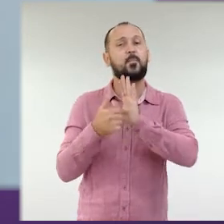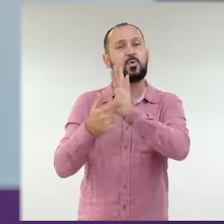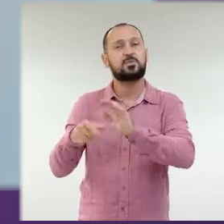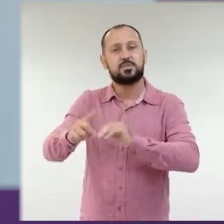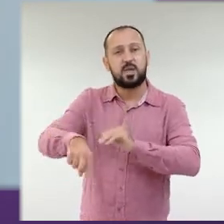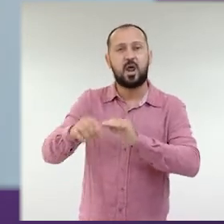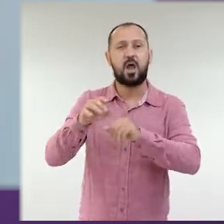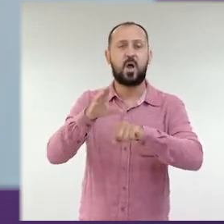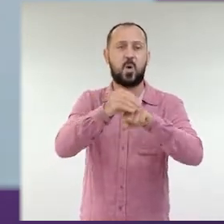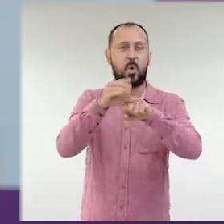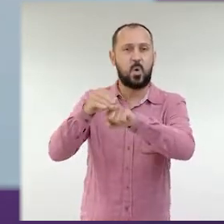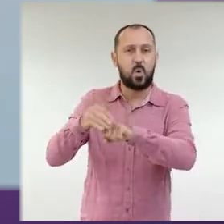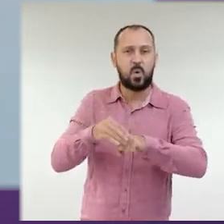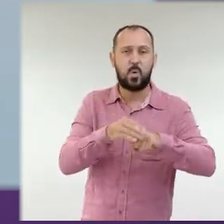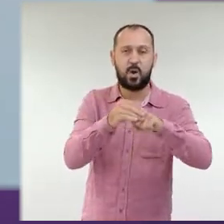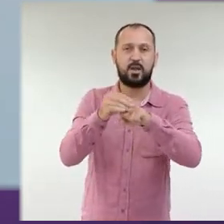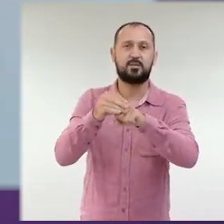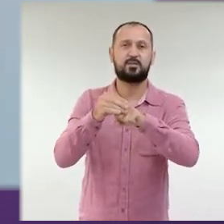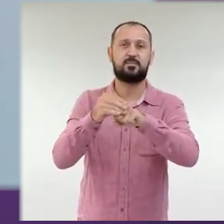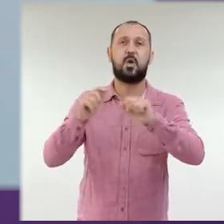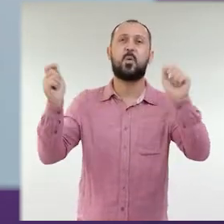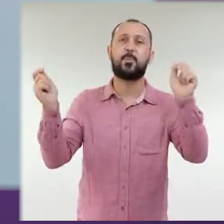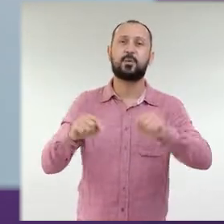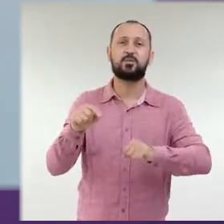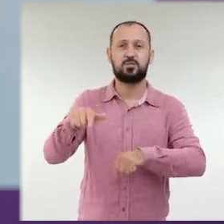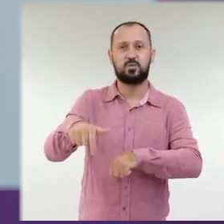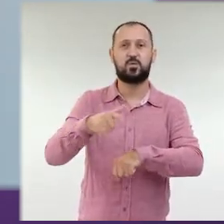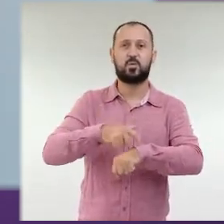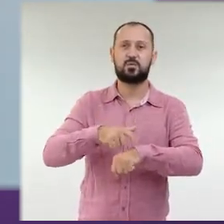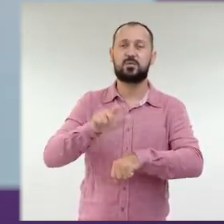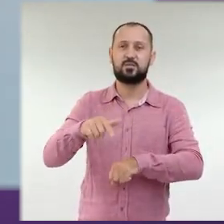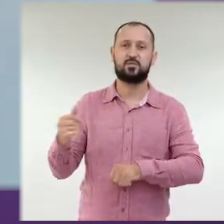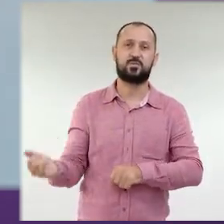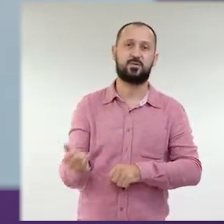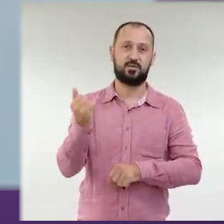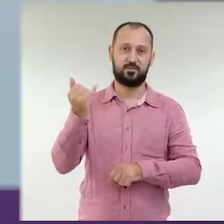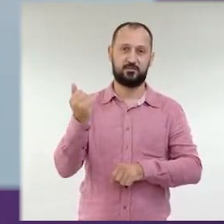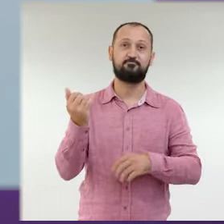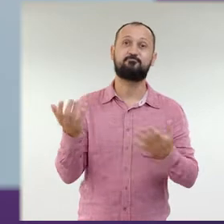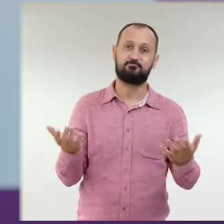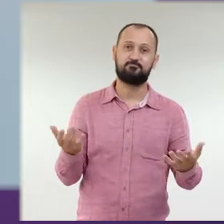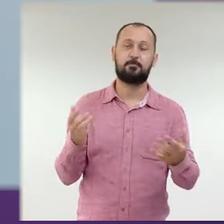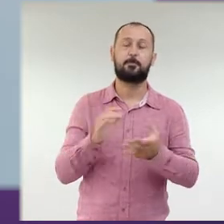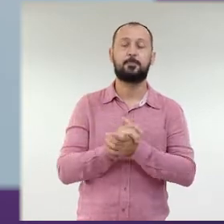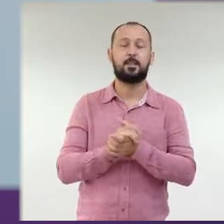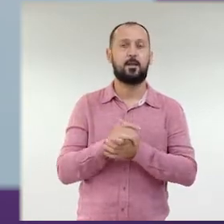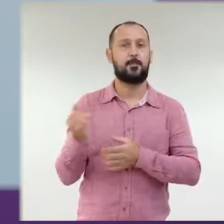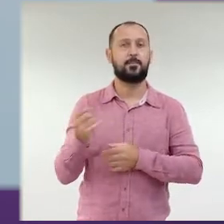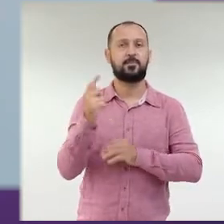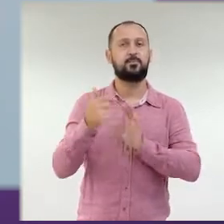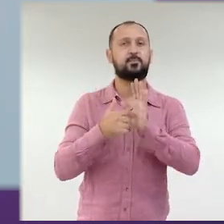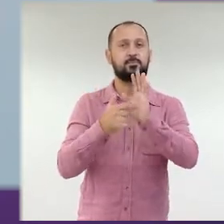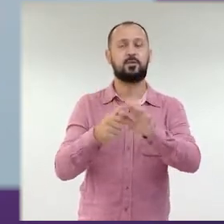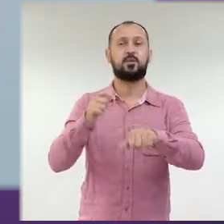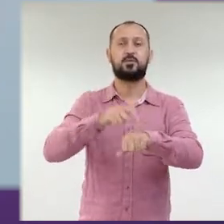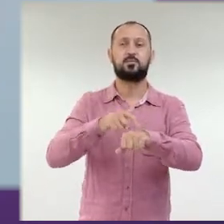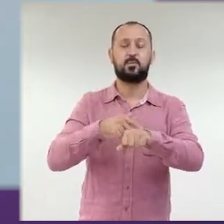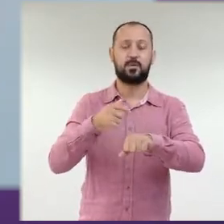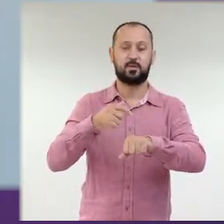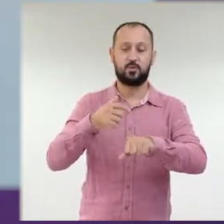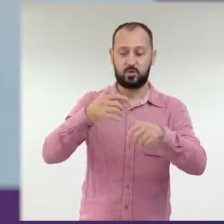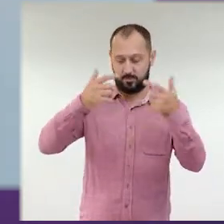ele conhecimentos, competências de algo significativo. E também é importante frisar que no distanciamento